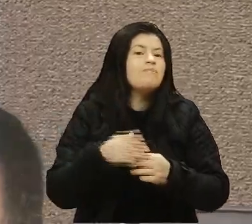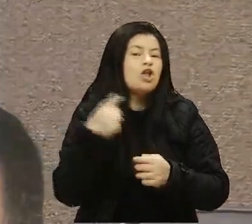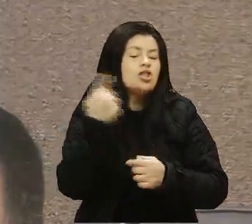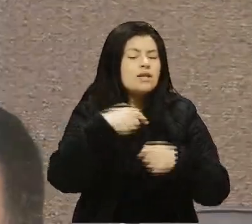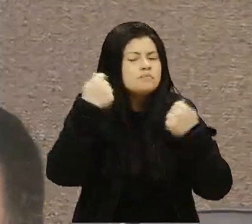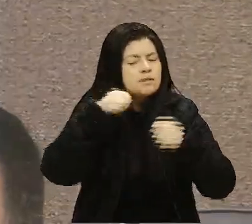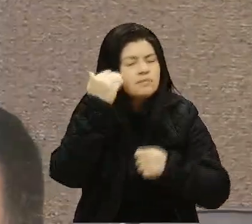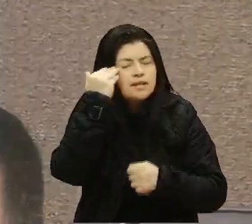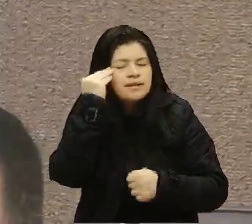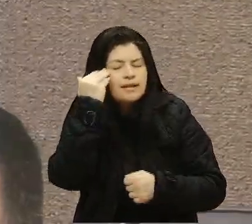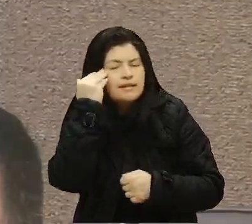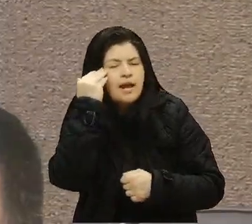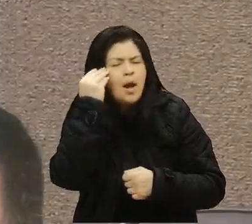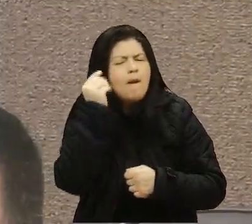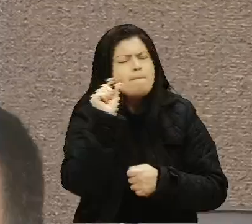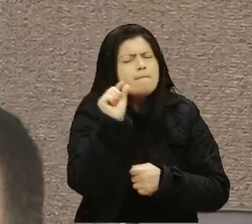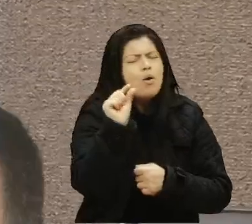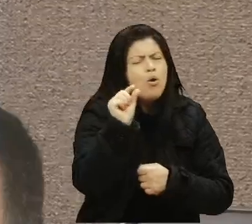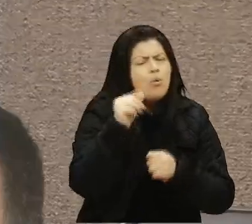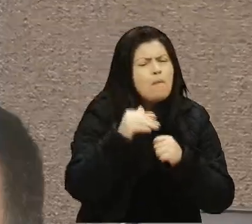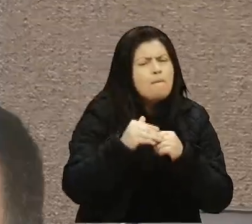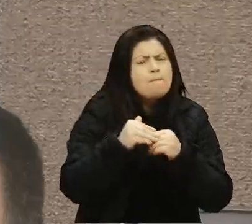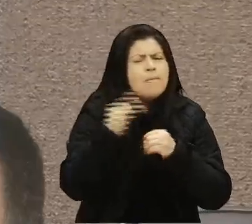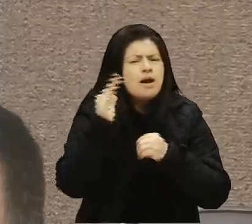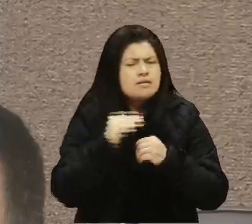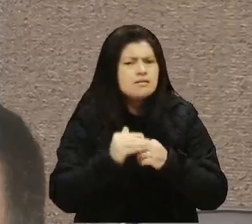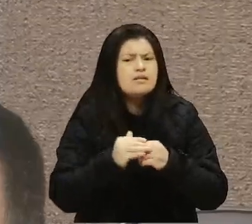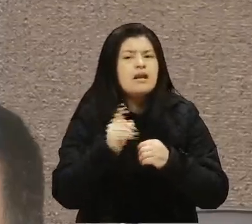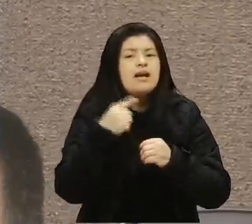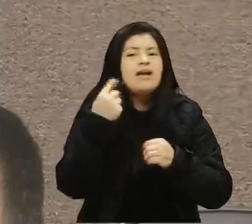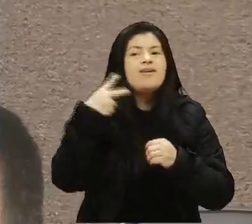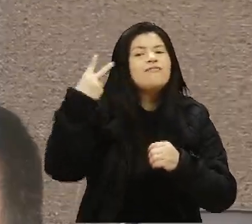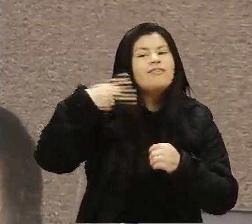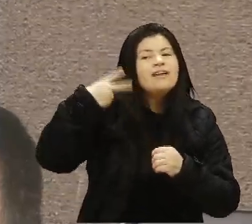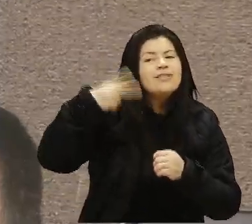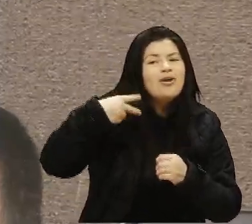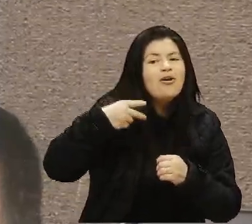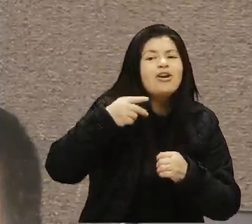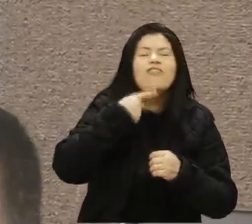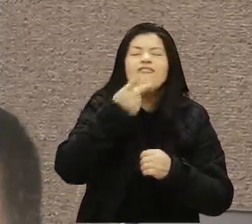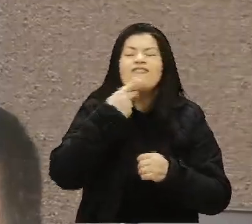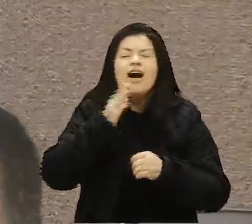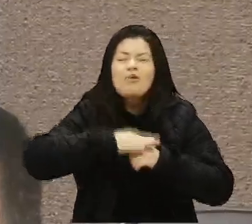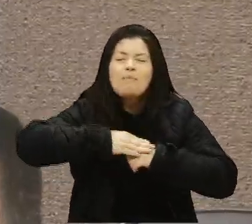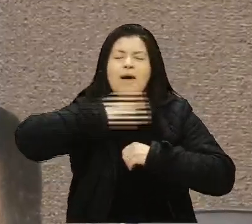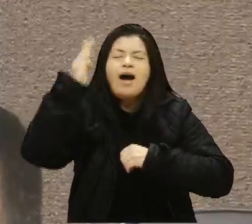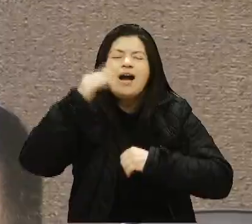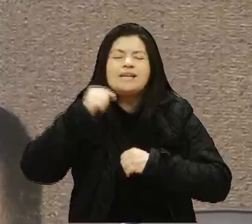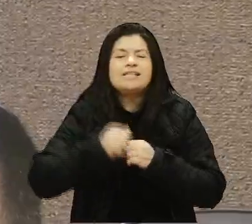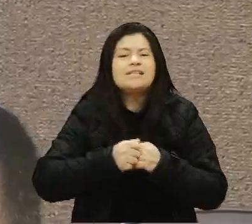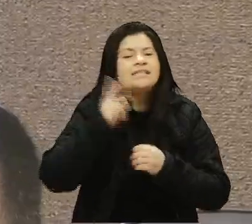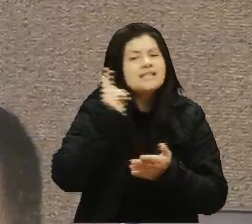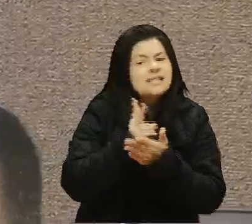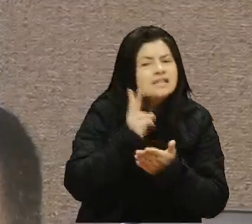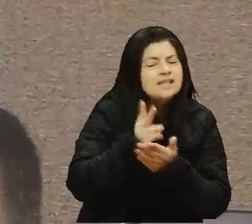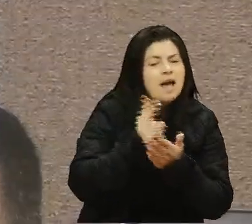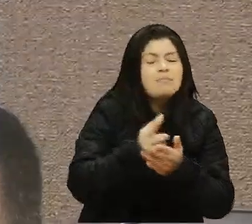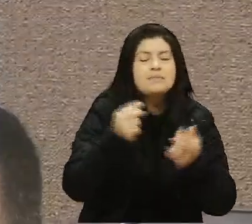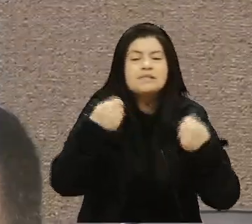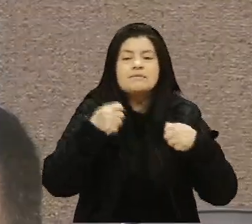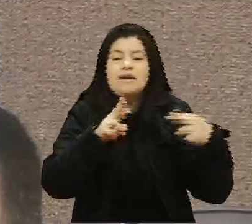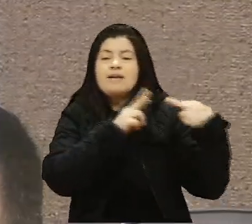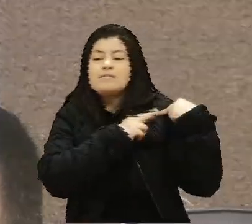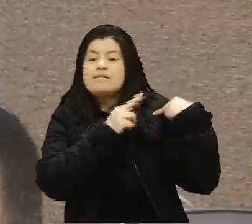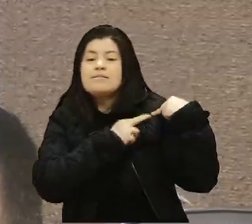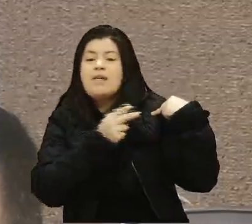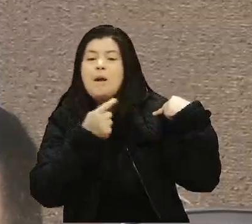precisa entender um pouco melhor sobre isso. Eu sou a vereadora que mais fala aqui, sempre, eu sei que me repito, sobre a questão da responsabilidade com as